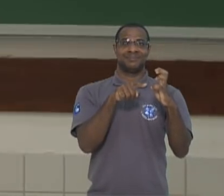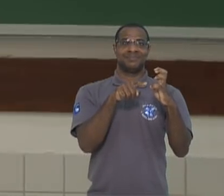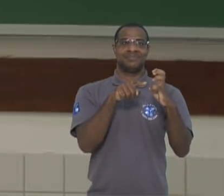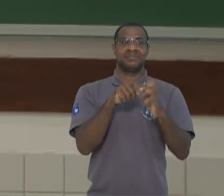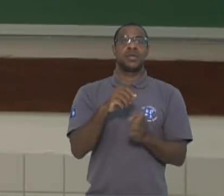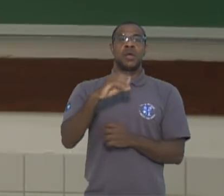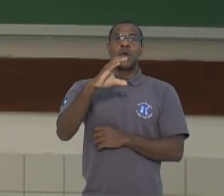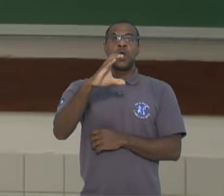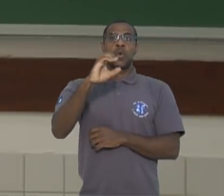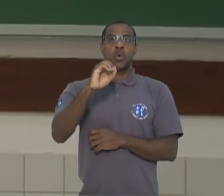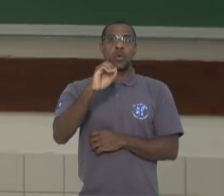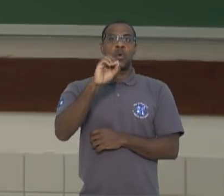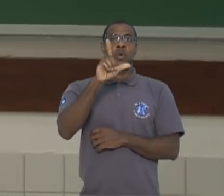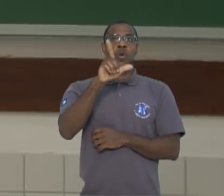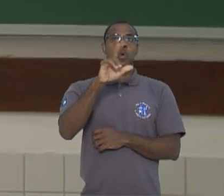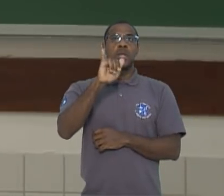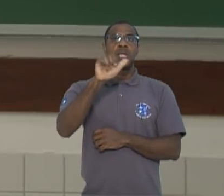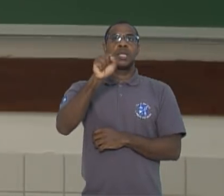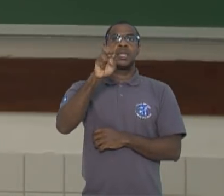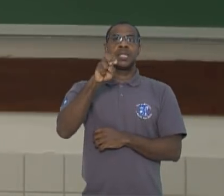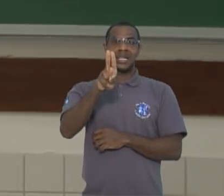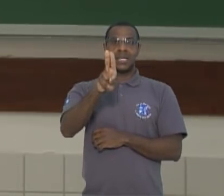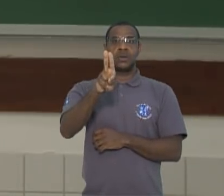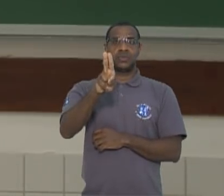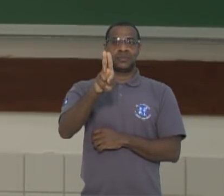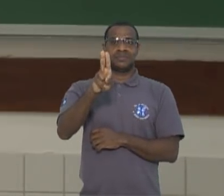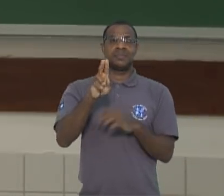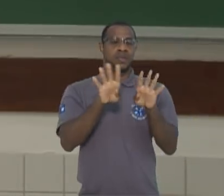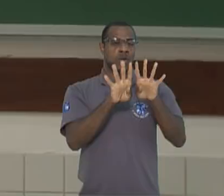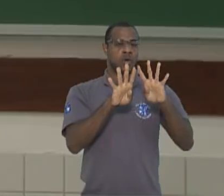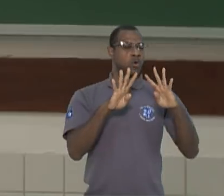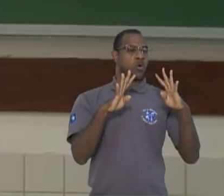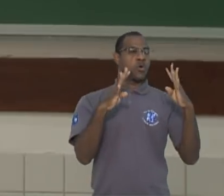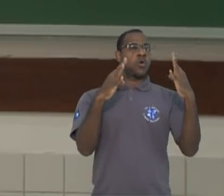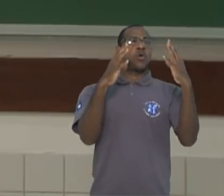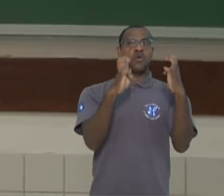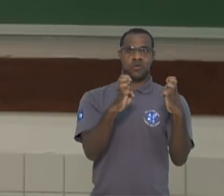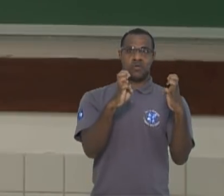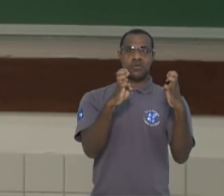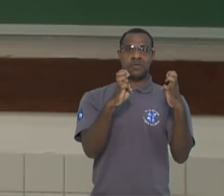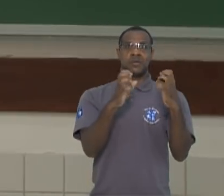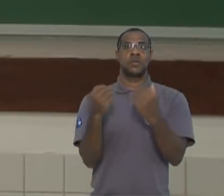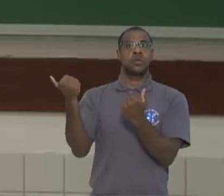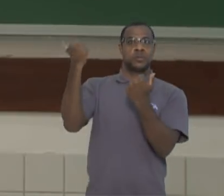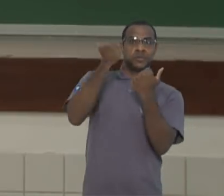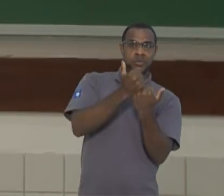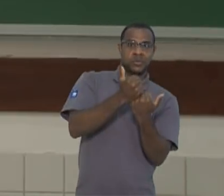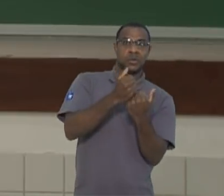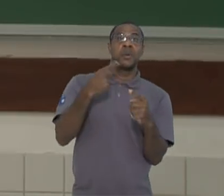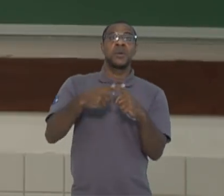Máximo, ele passou por alguns incêndios, né? E o último não teve jeito, perdeu-se a estrutura.